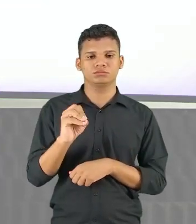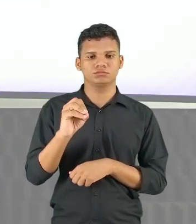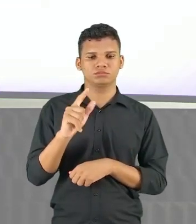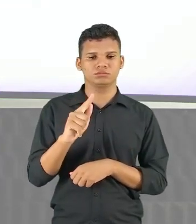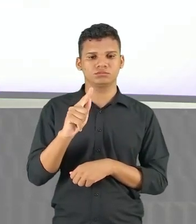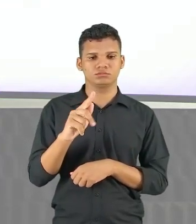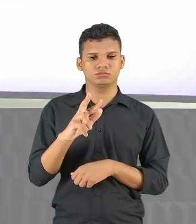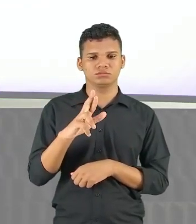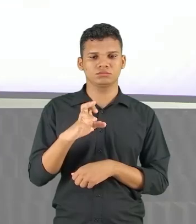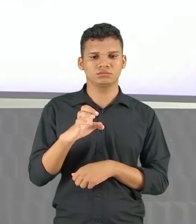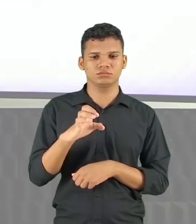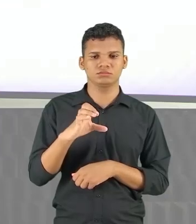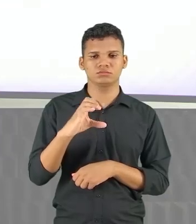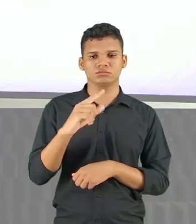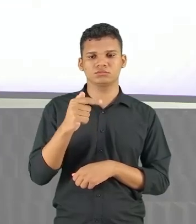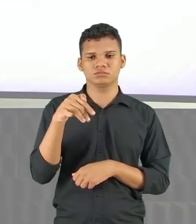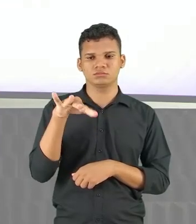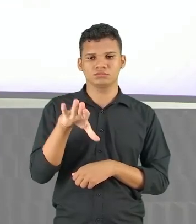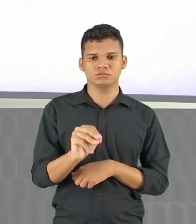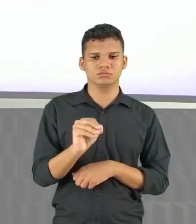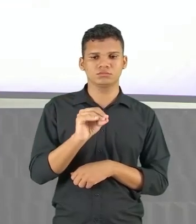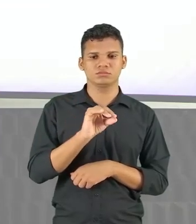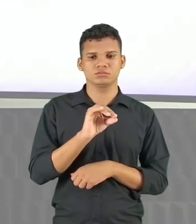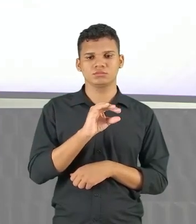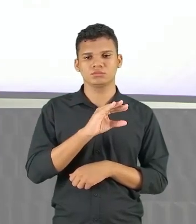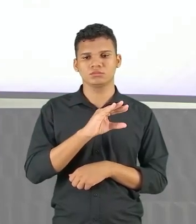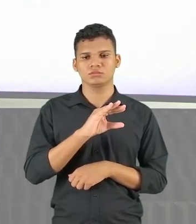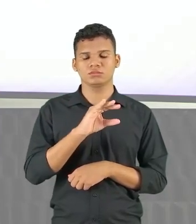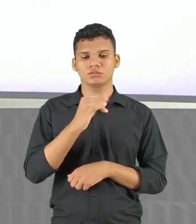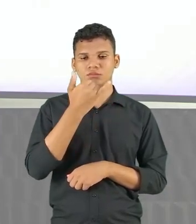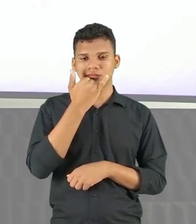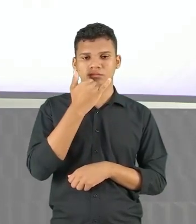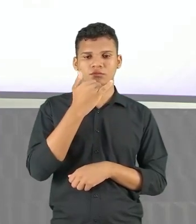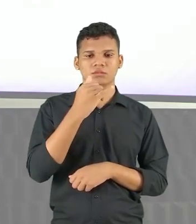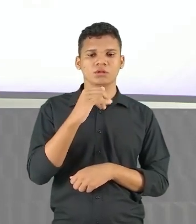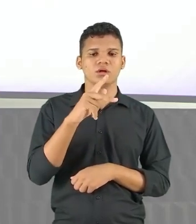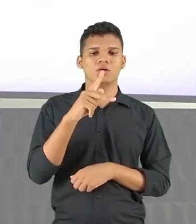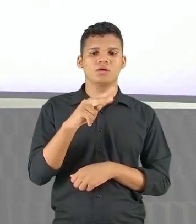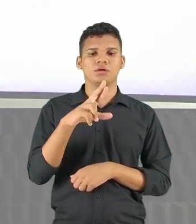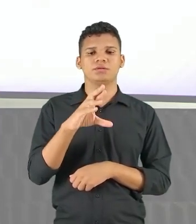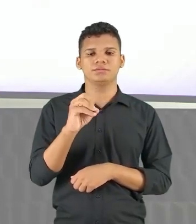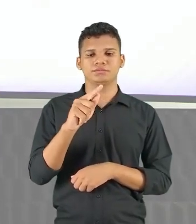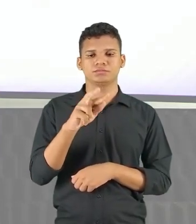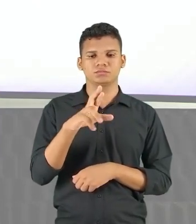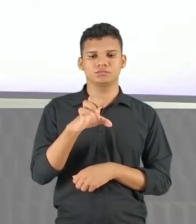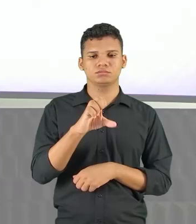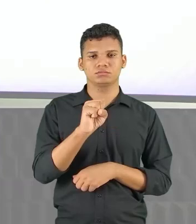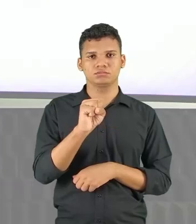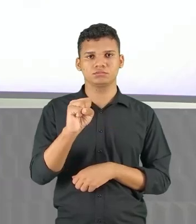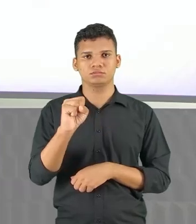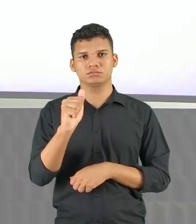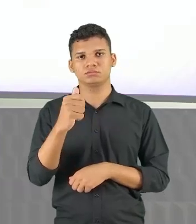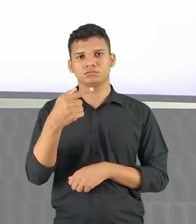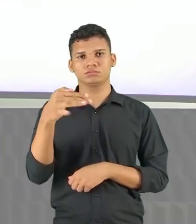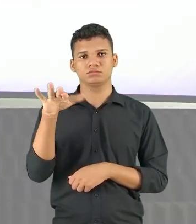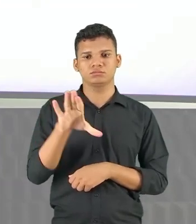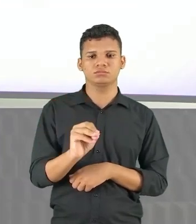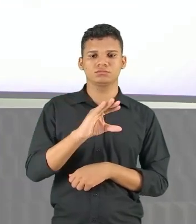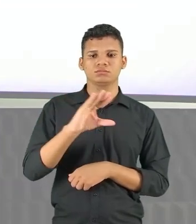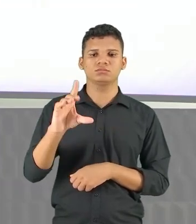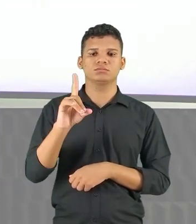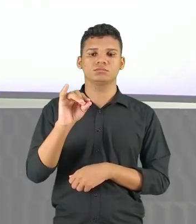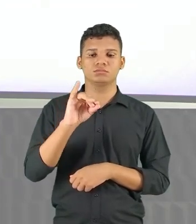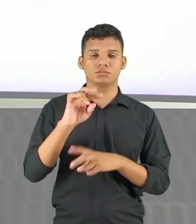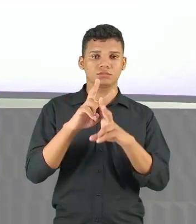No fragmento transcrito, um novo aspecto do tema é introduzido pela expressão. O que é que a gente precisa ver aqui? Ele vai apresentar